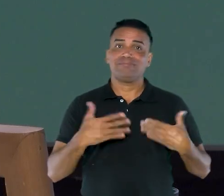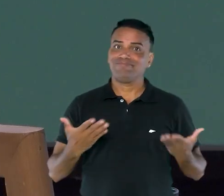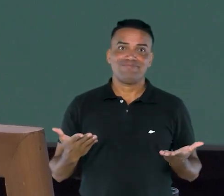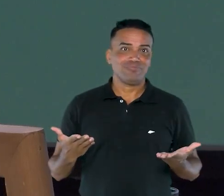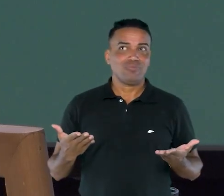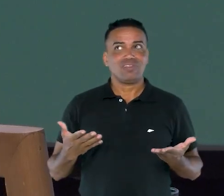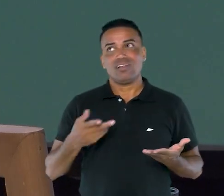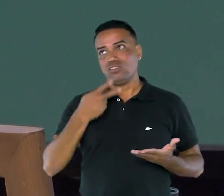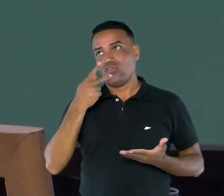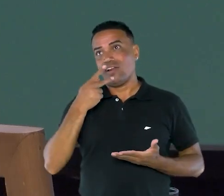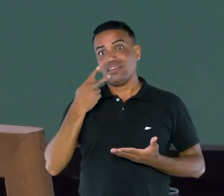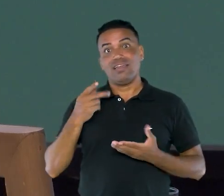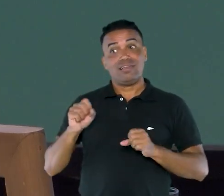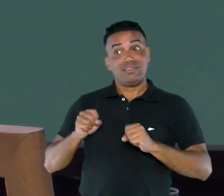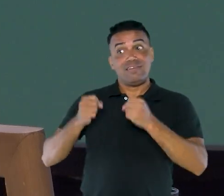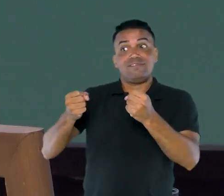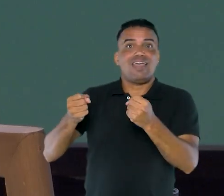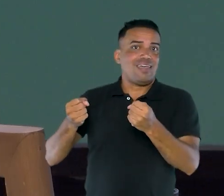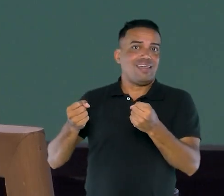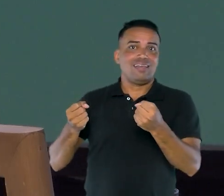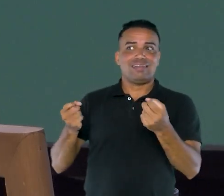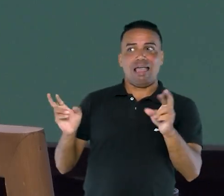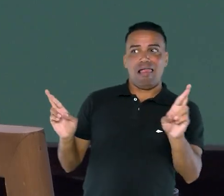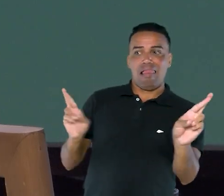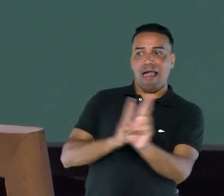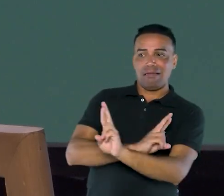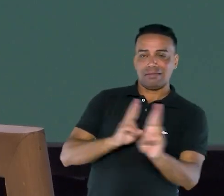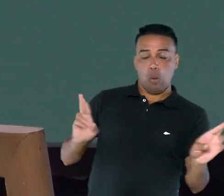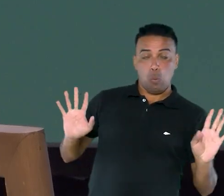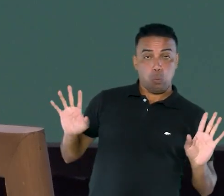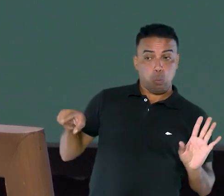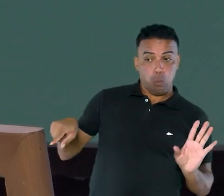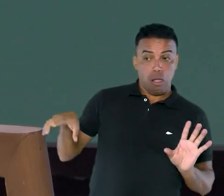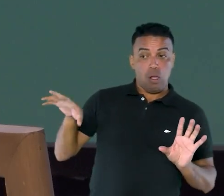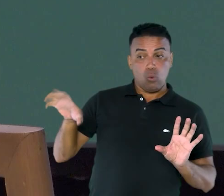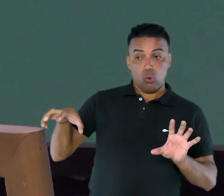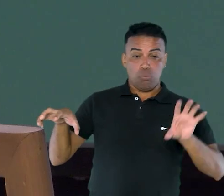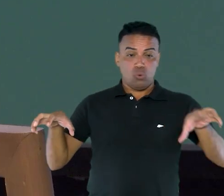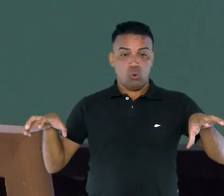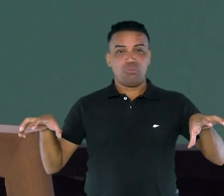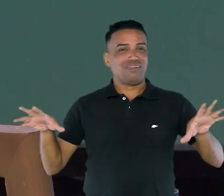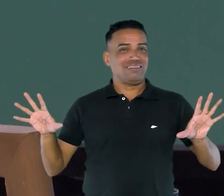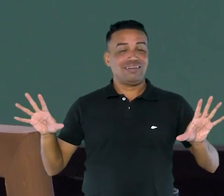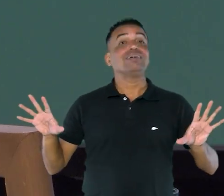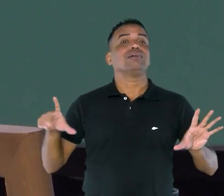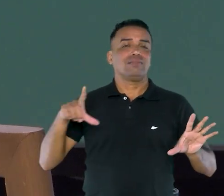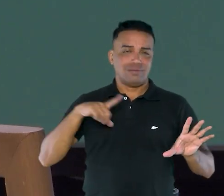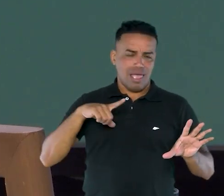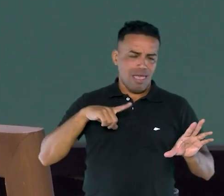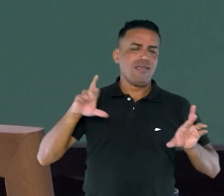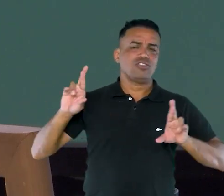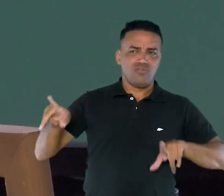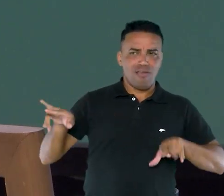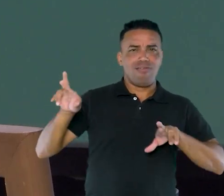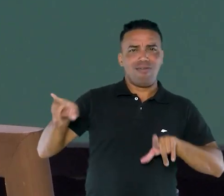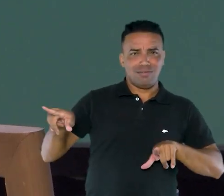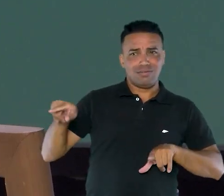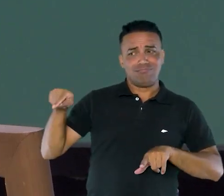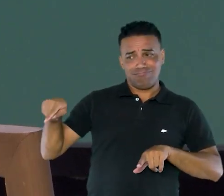estou querendo fazer defesas e relativismos. Claro que existe essa